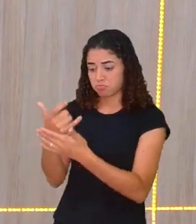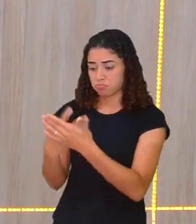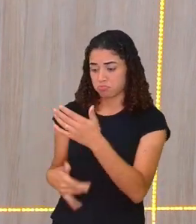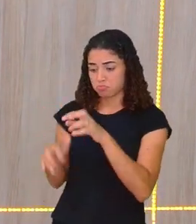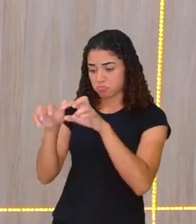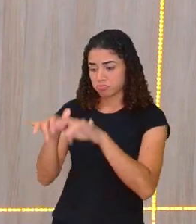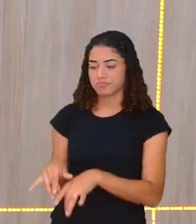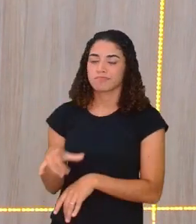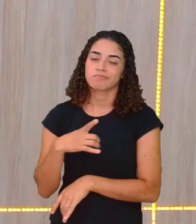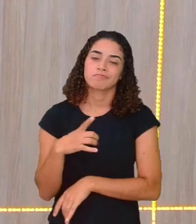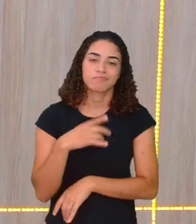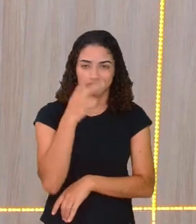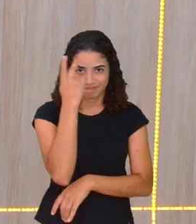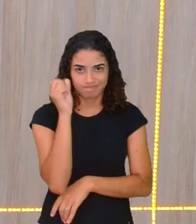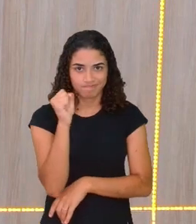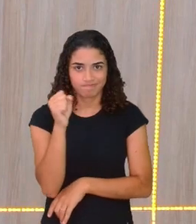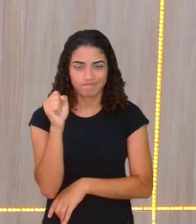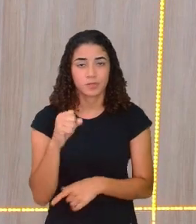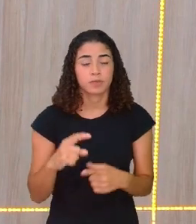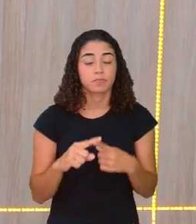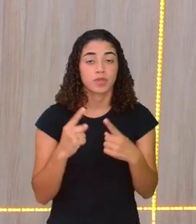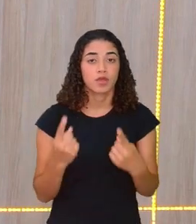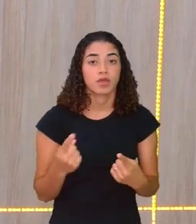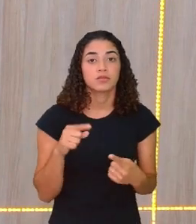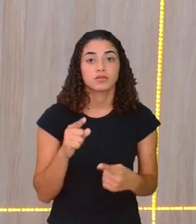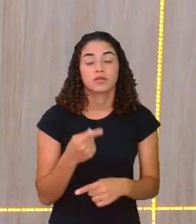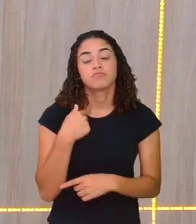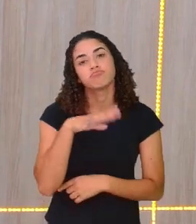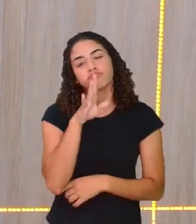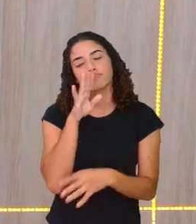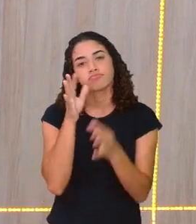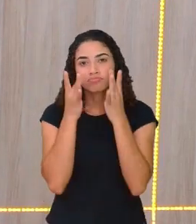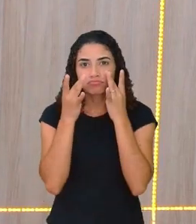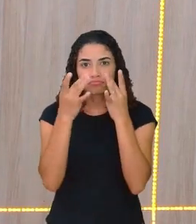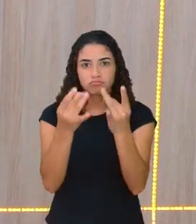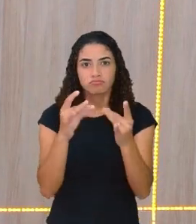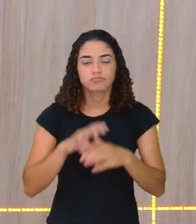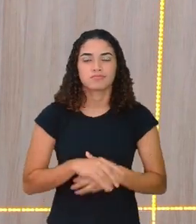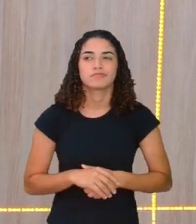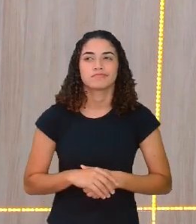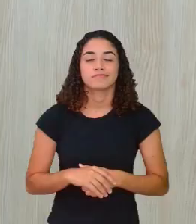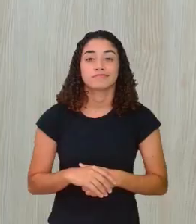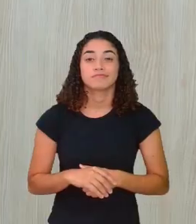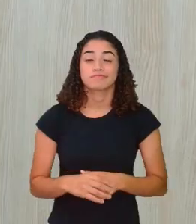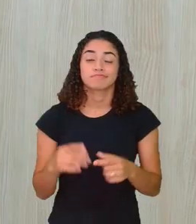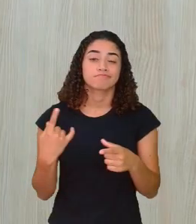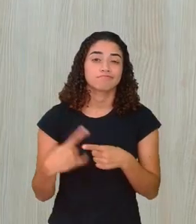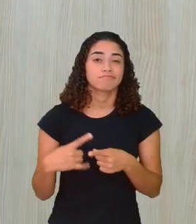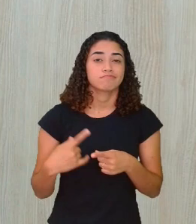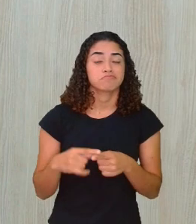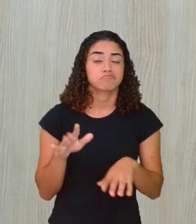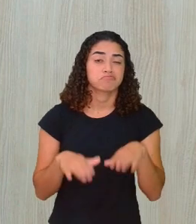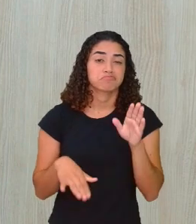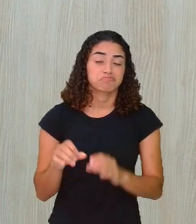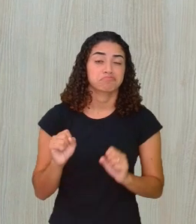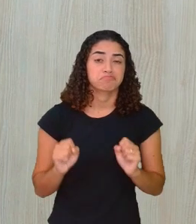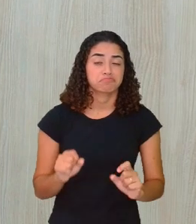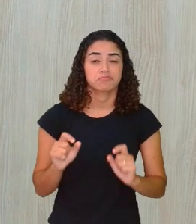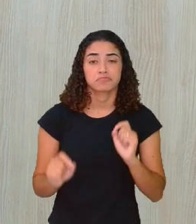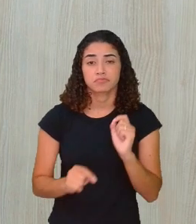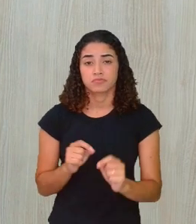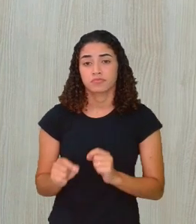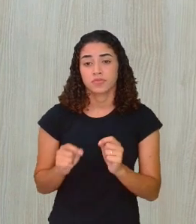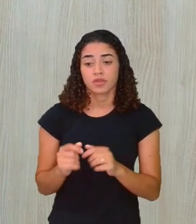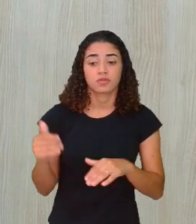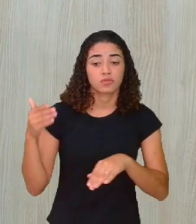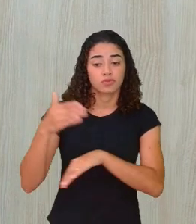Tem gente na sala virtual. Agora, eles estão prestando bastante atenção. É porque, talvez seja porque entrou